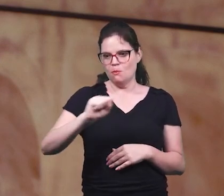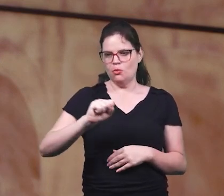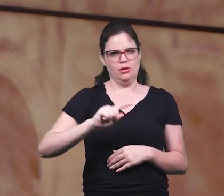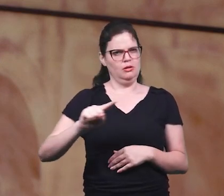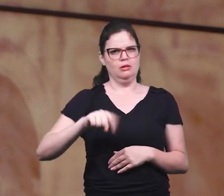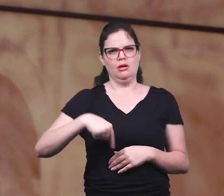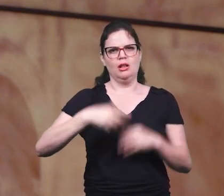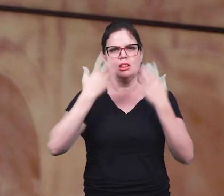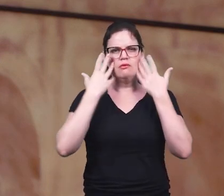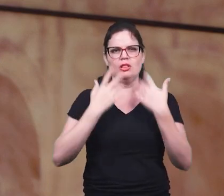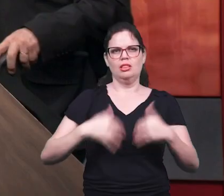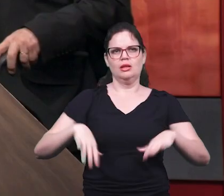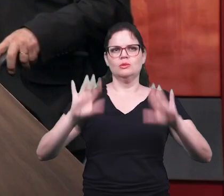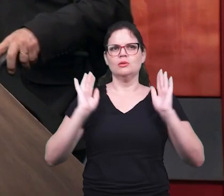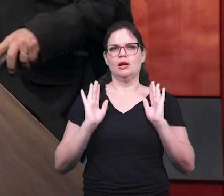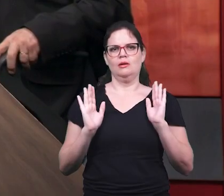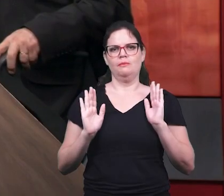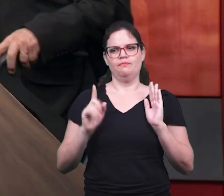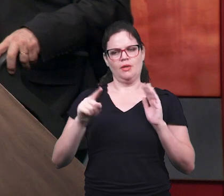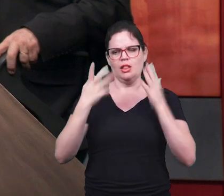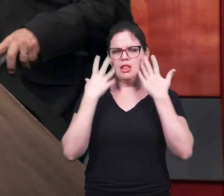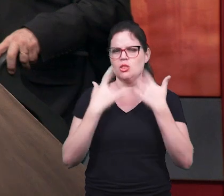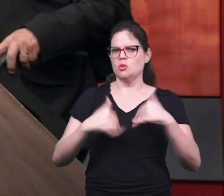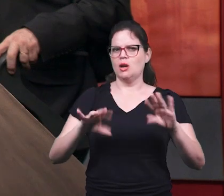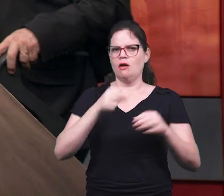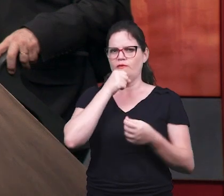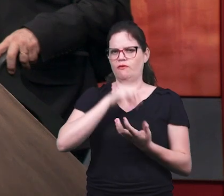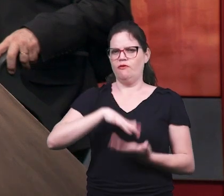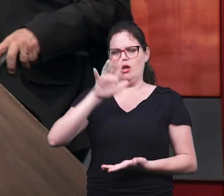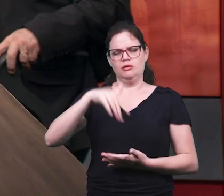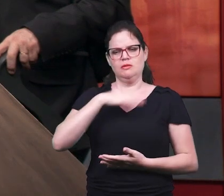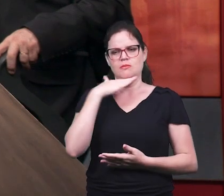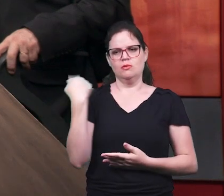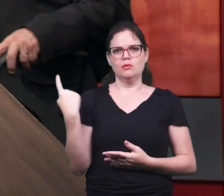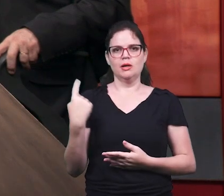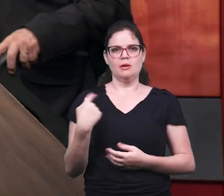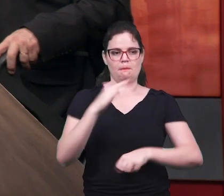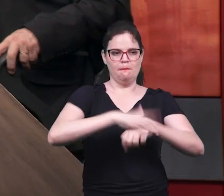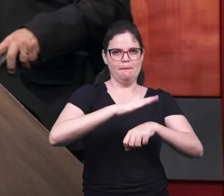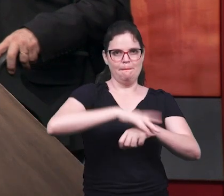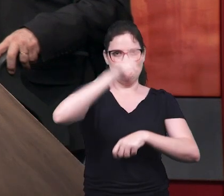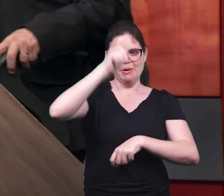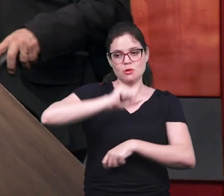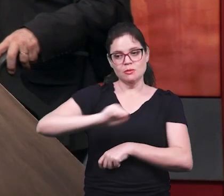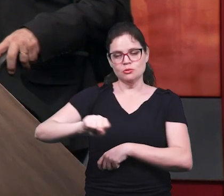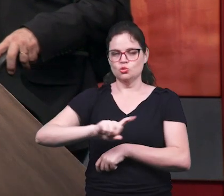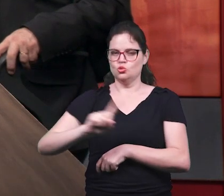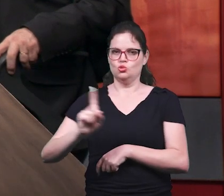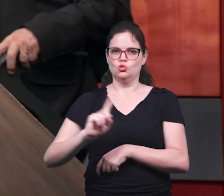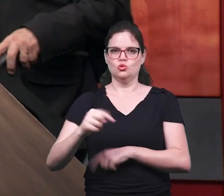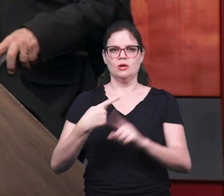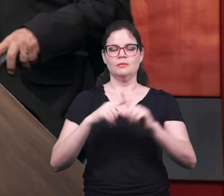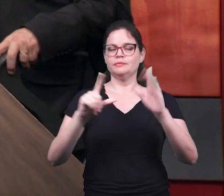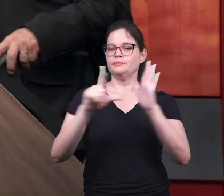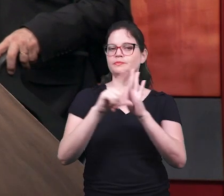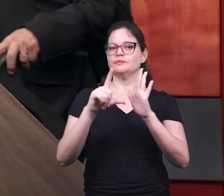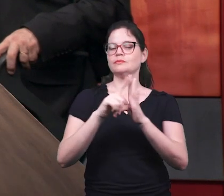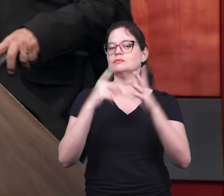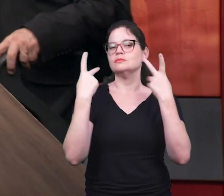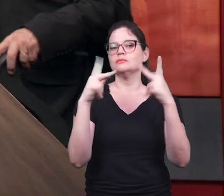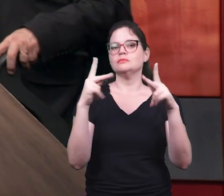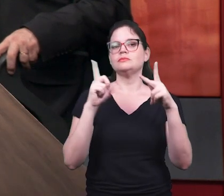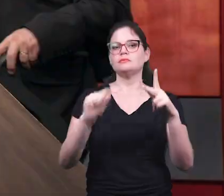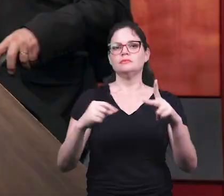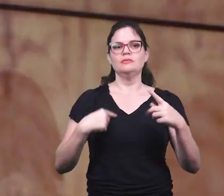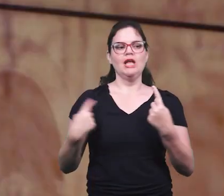morto, morreu... O Cisne, né? Exatamente, ele morreu de modo natural. Agora, é importante lembrar que Lutero, a pregação dele